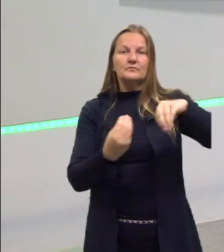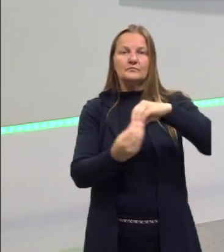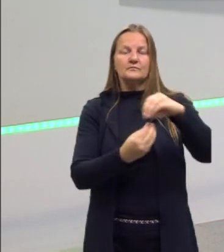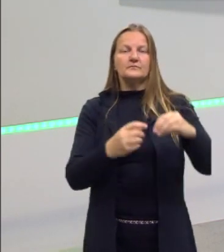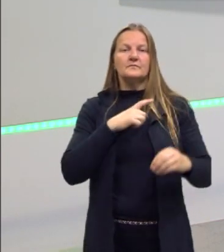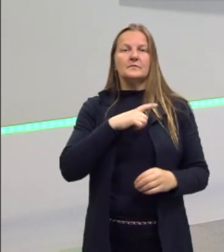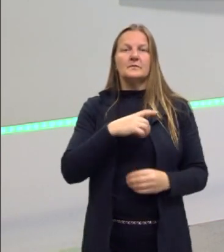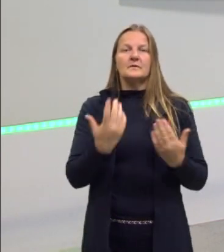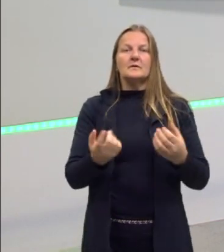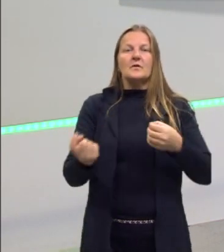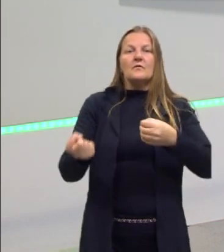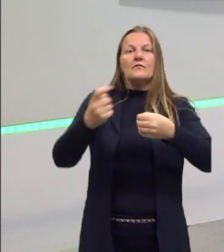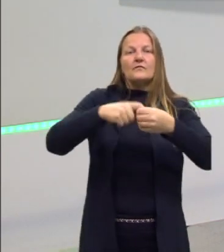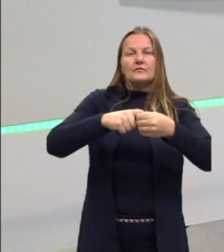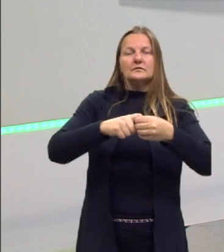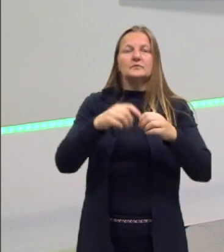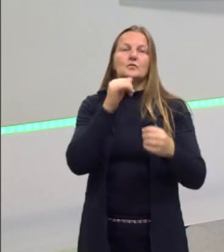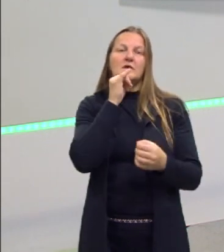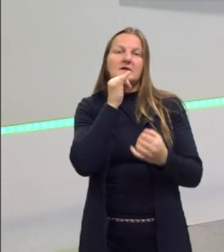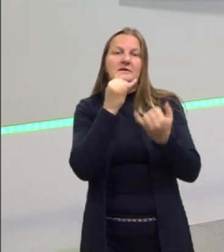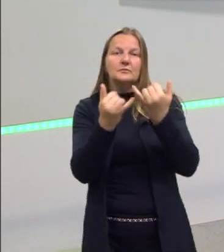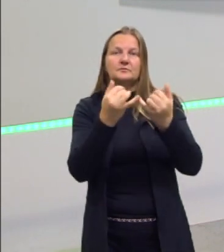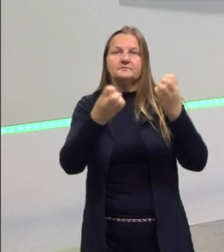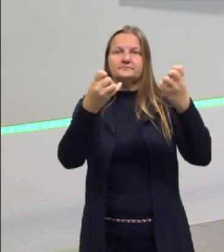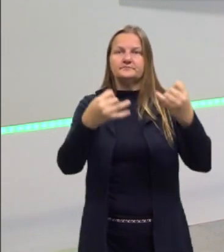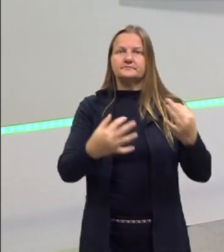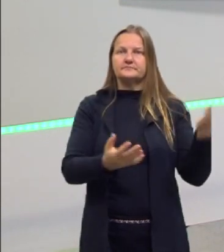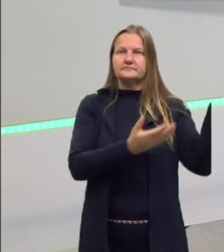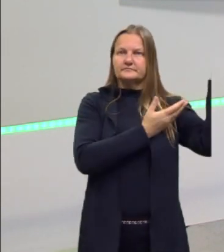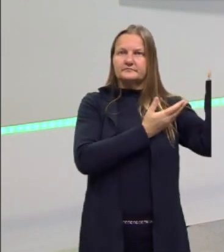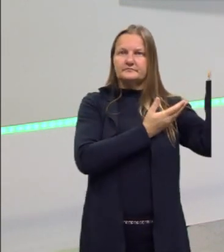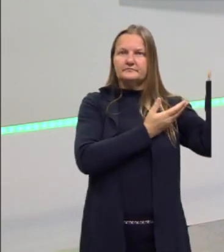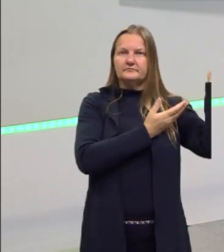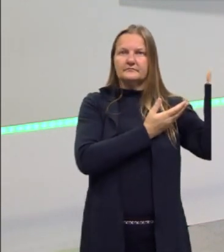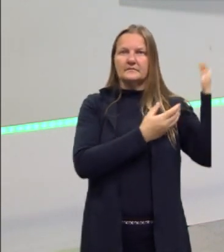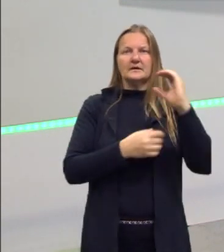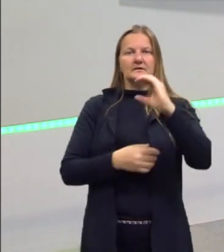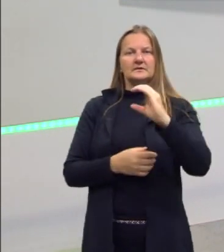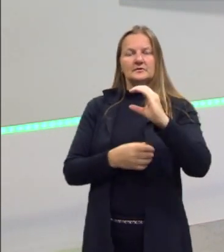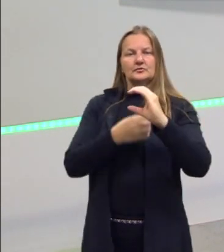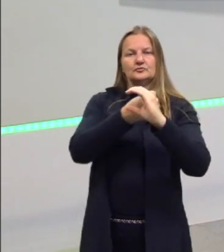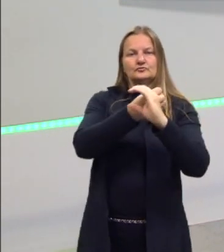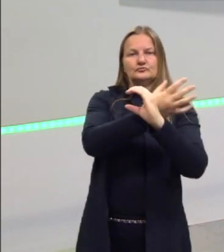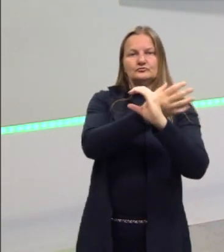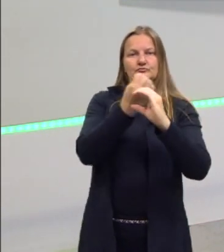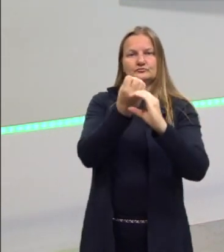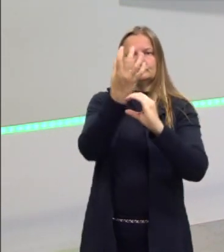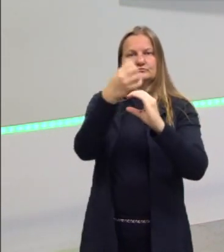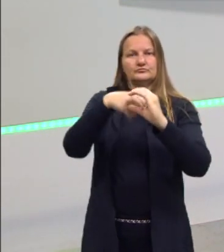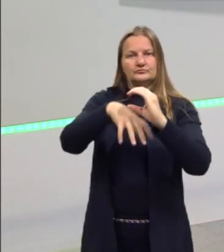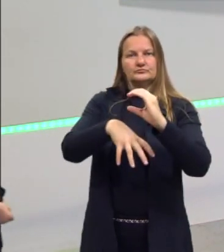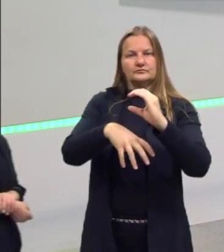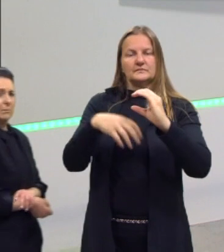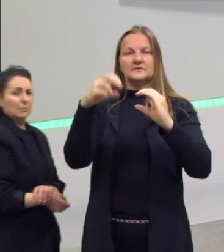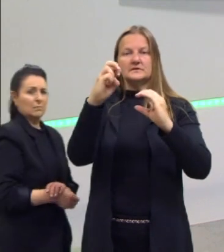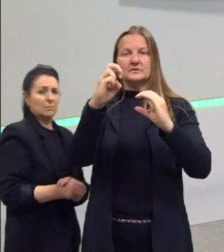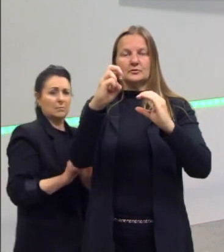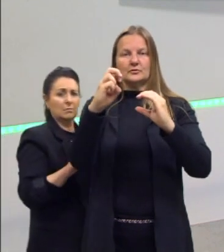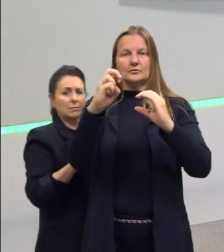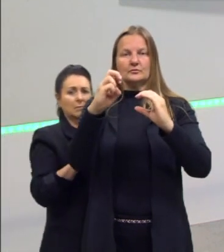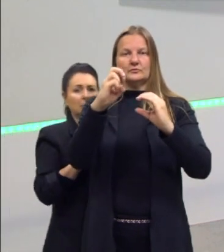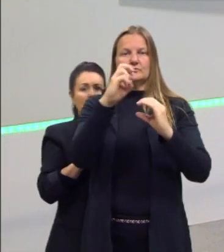bom voltando para o exemplo né vimos as ramificações eu tenho cinco